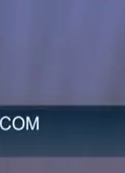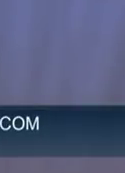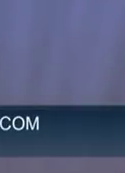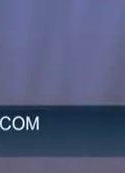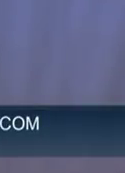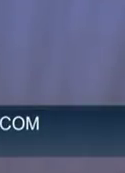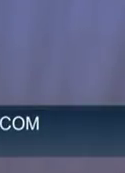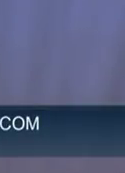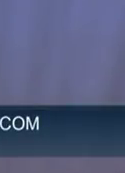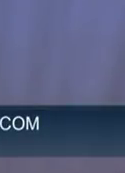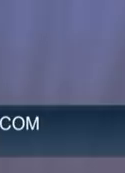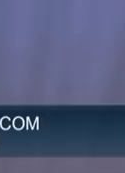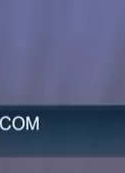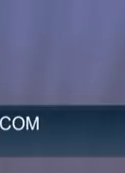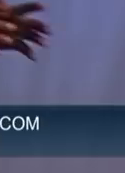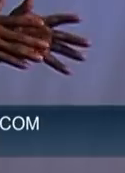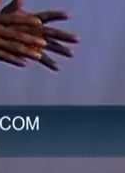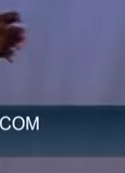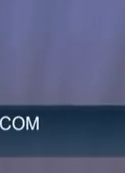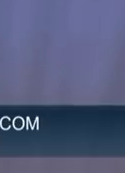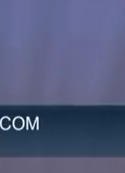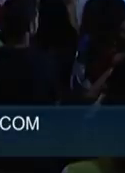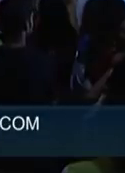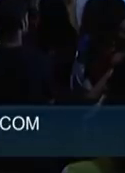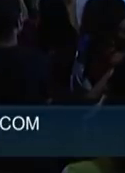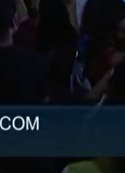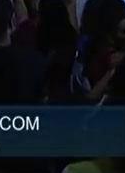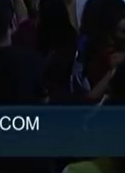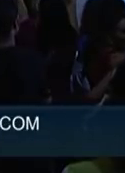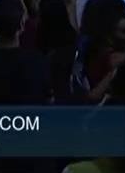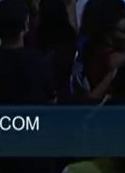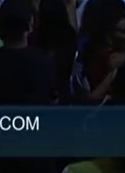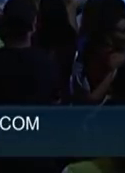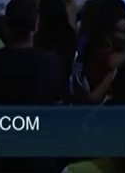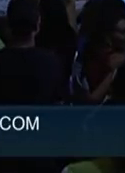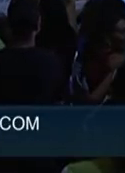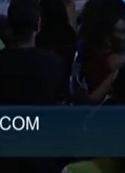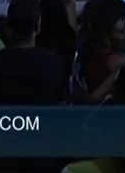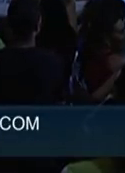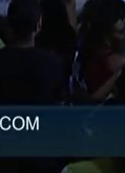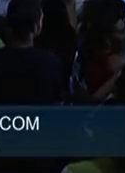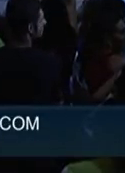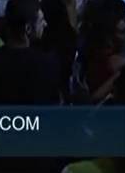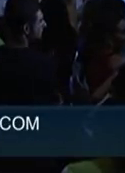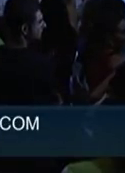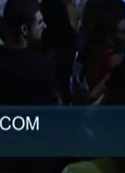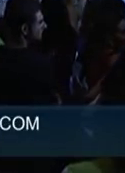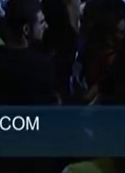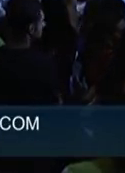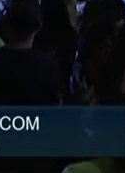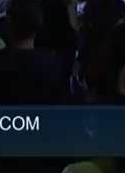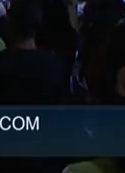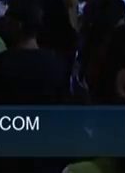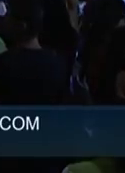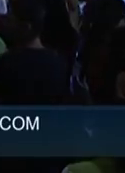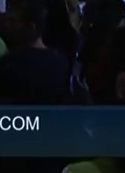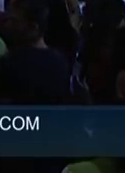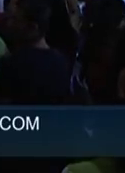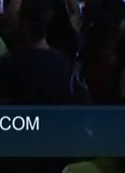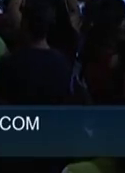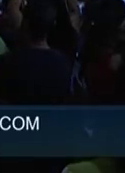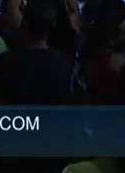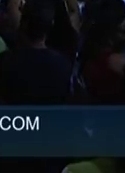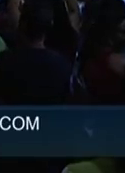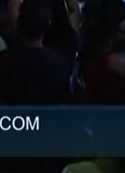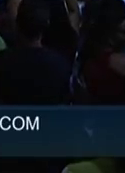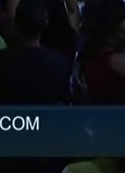a alimentação é jogada, né, na rua e às vezes não dão para a população. É vida. Né?